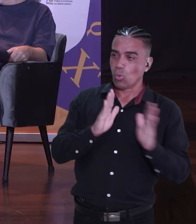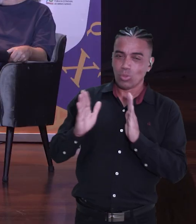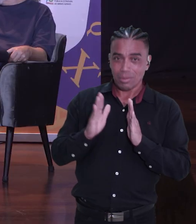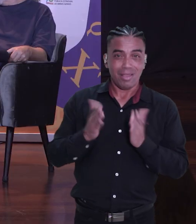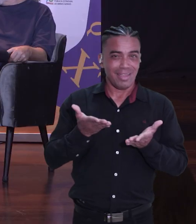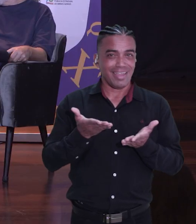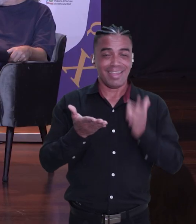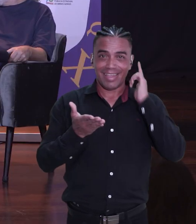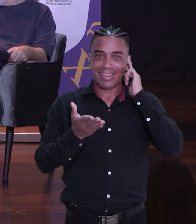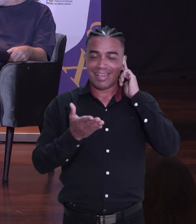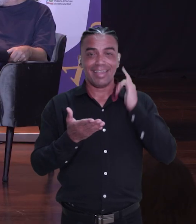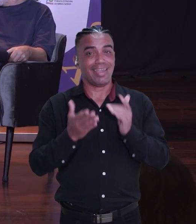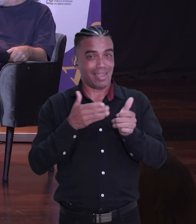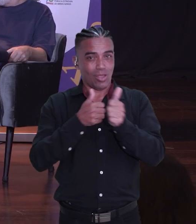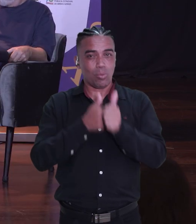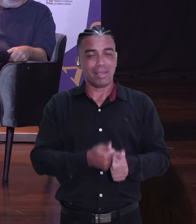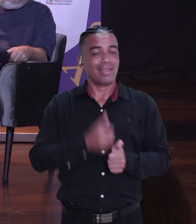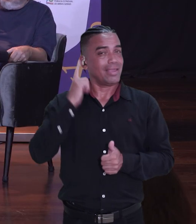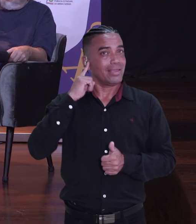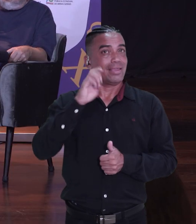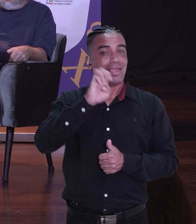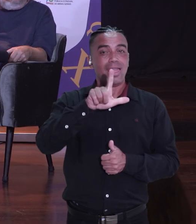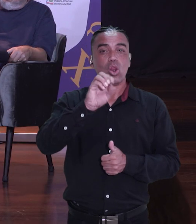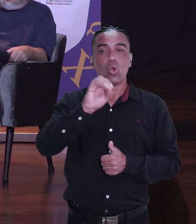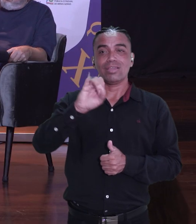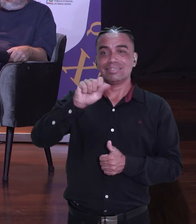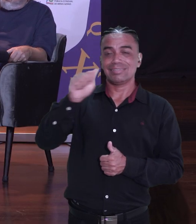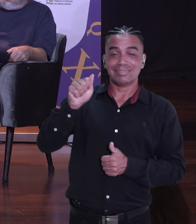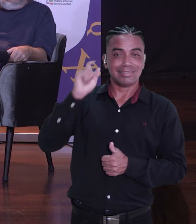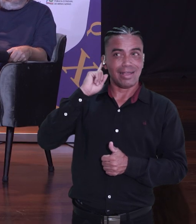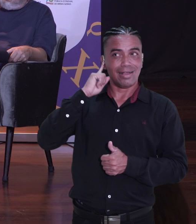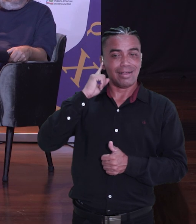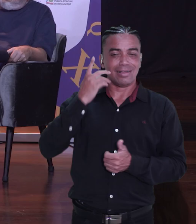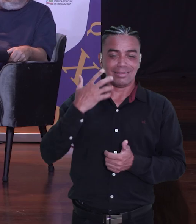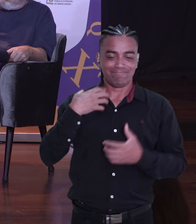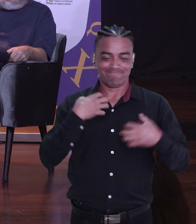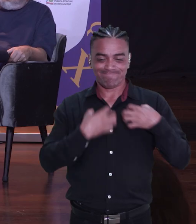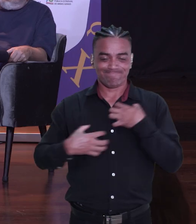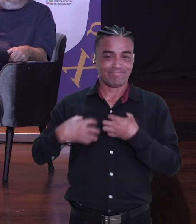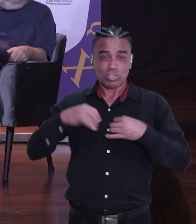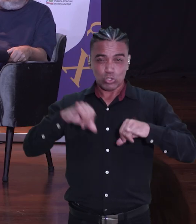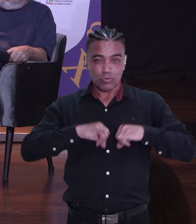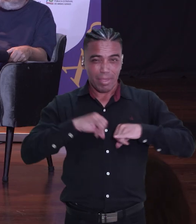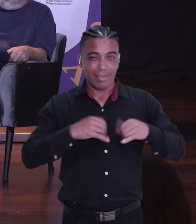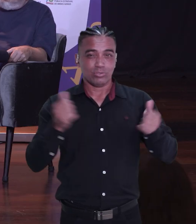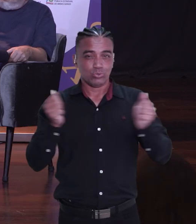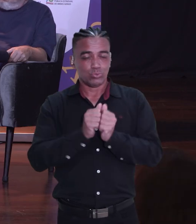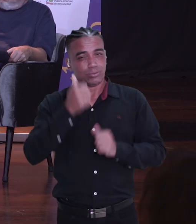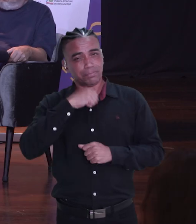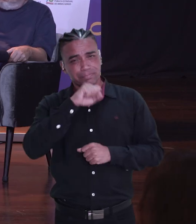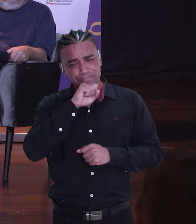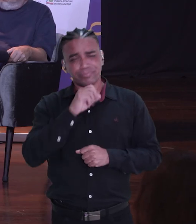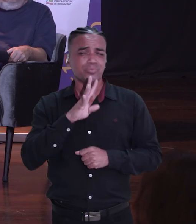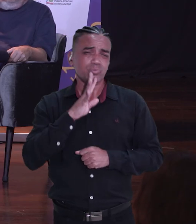Olha, eu fui contemporâneo, eu acompanhei, né, a Heloísa não só esse drama todo dela, né? A gente estava junto já há